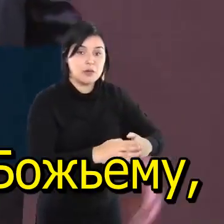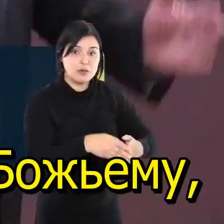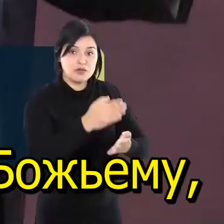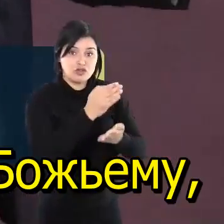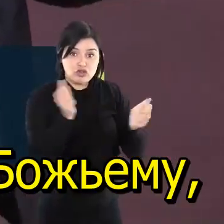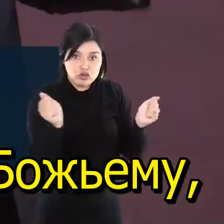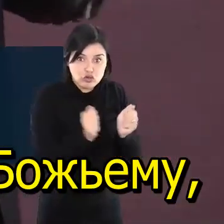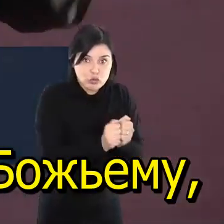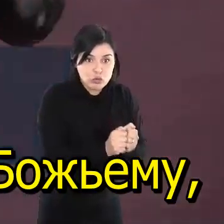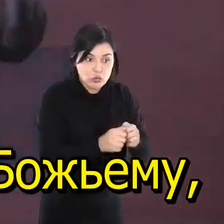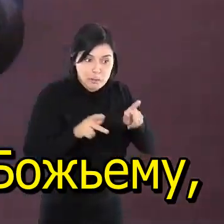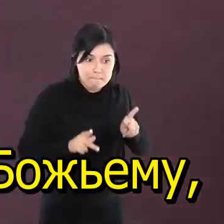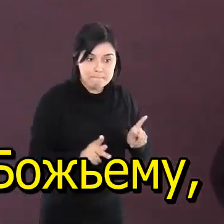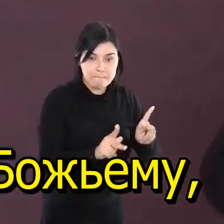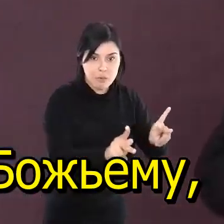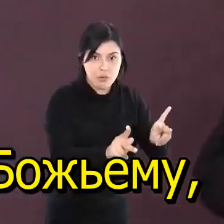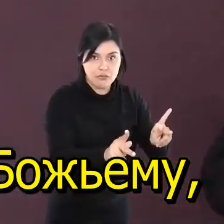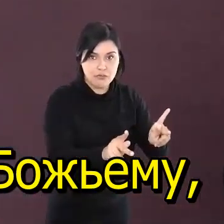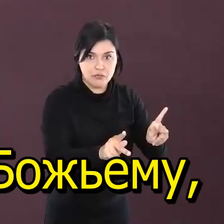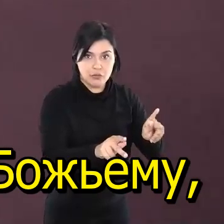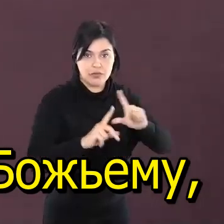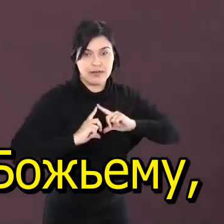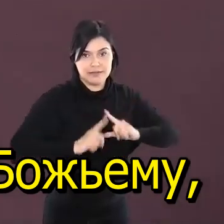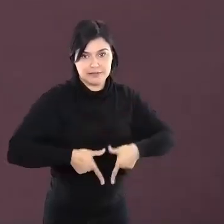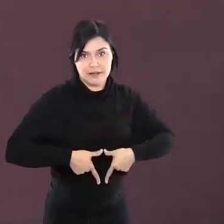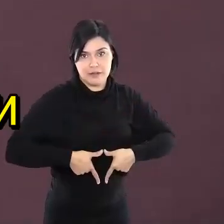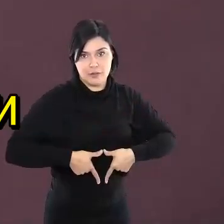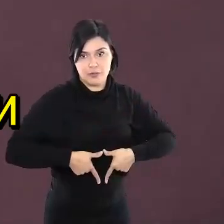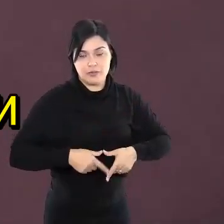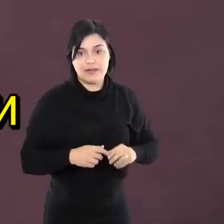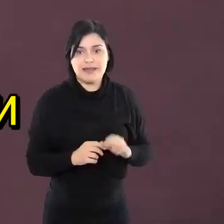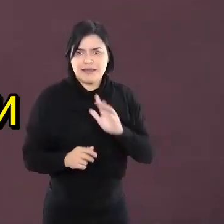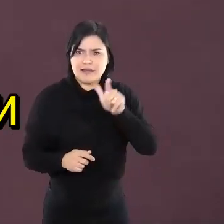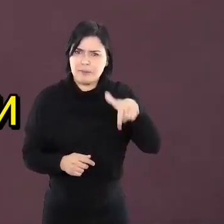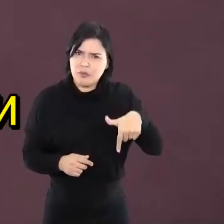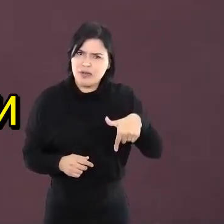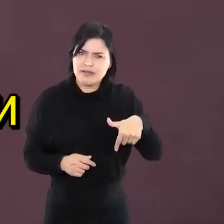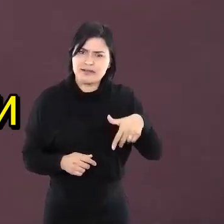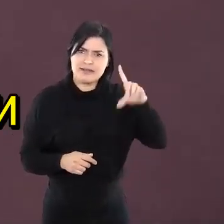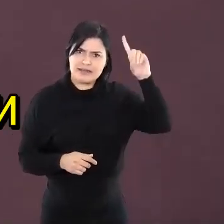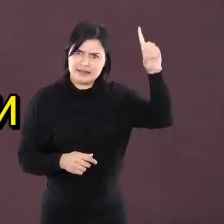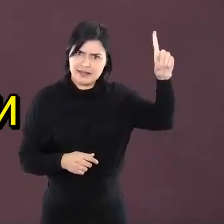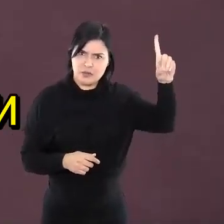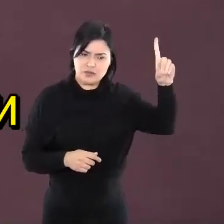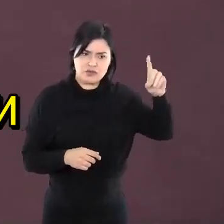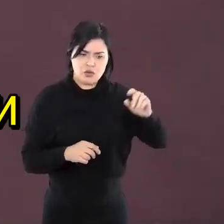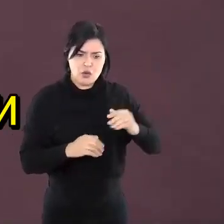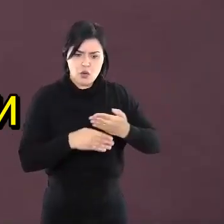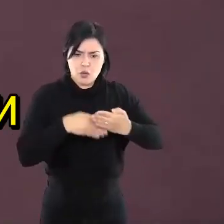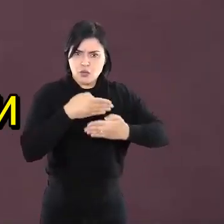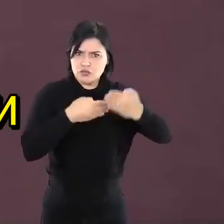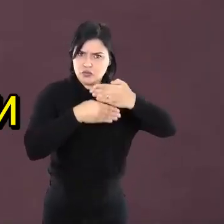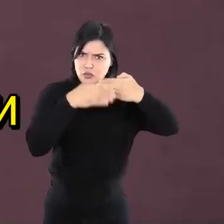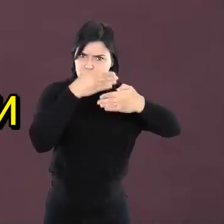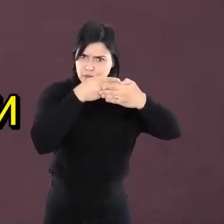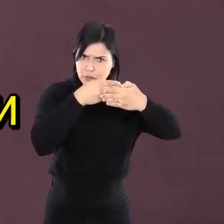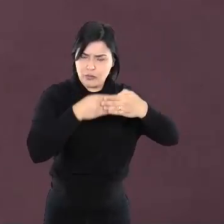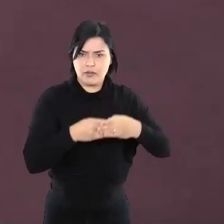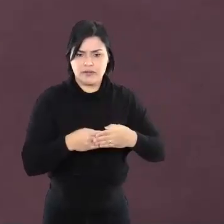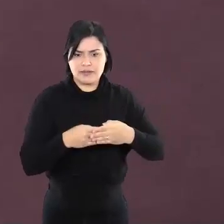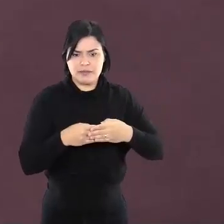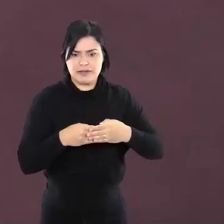E ao construir o tabernáculo segundo o projeto de Deus, todas as outras tendas ficavam em torno do